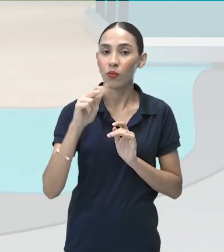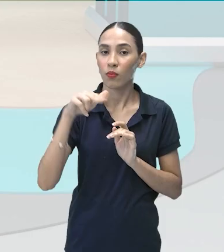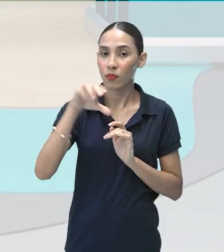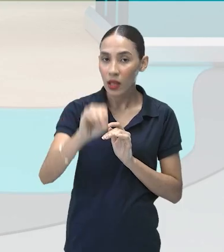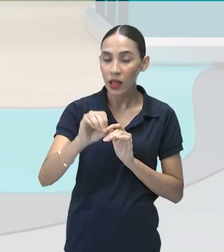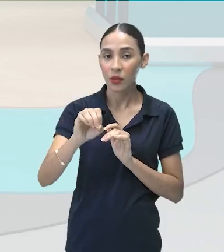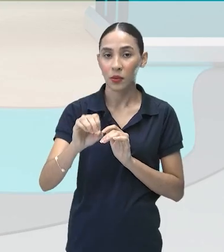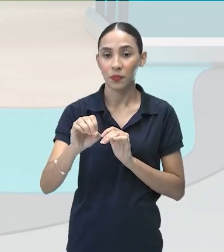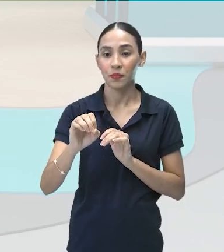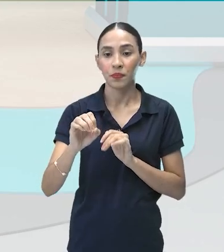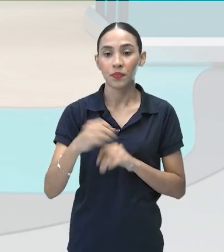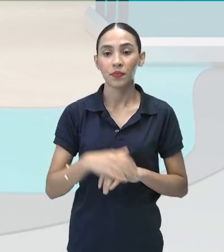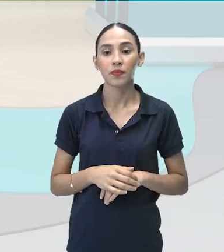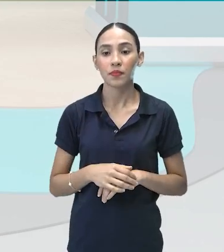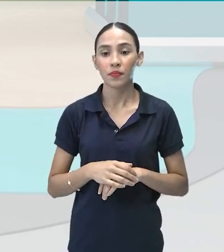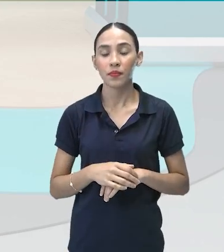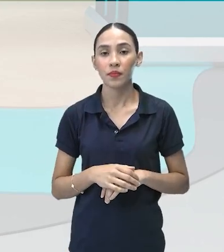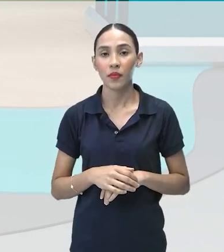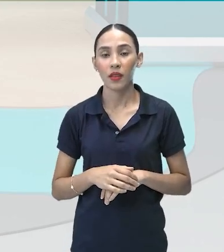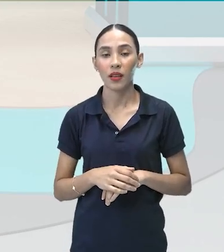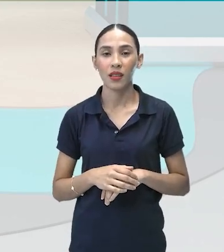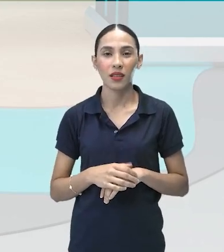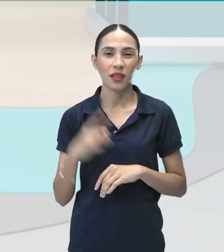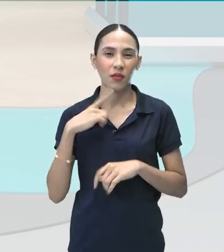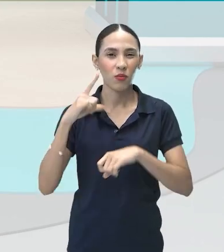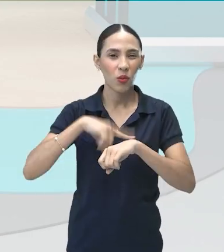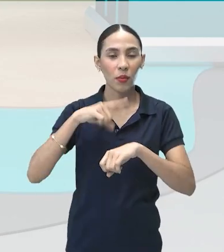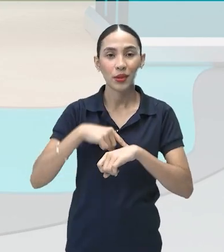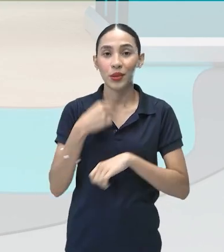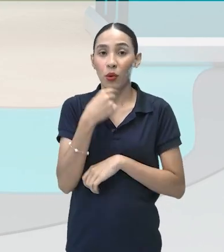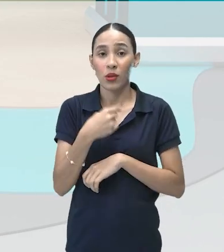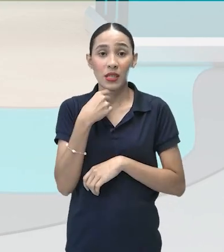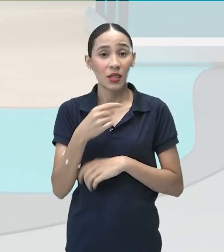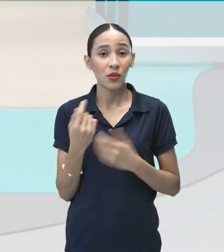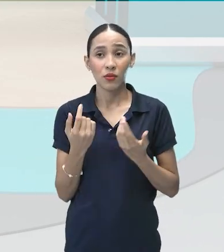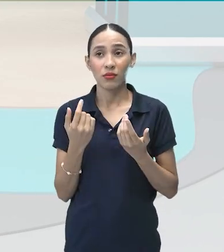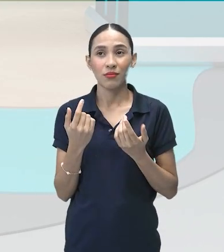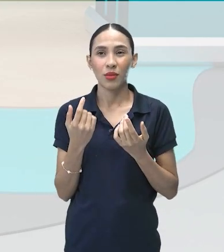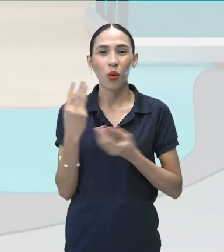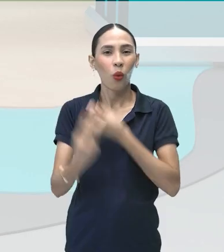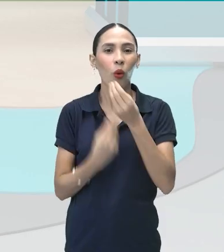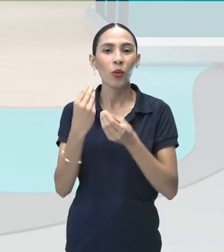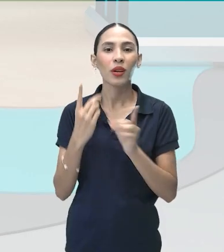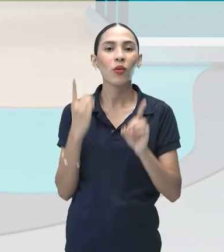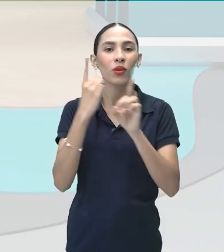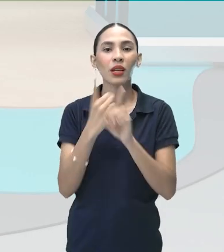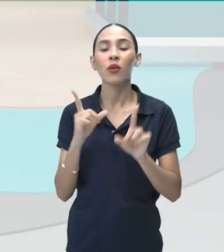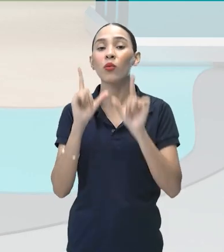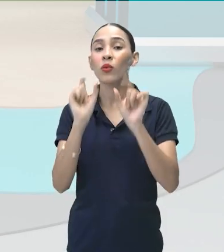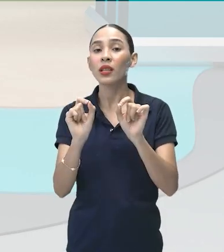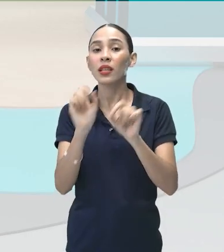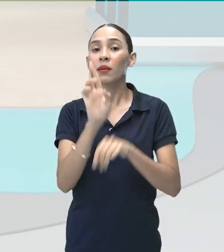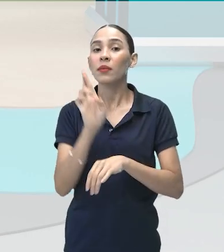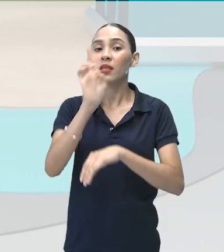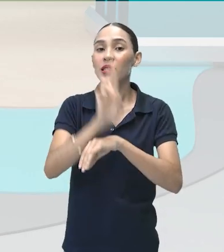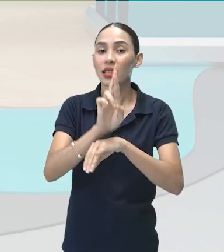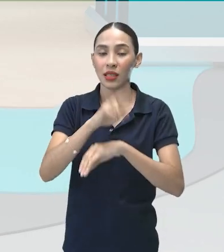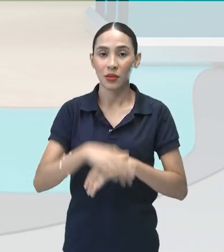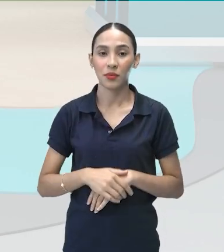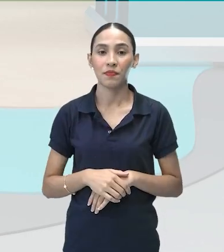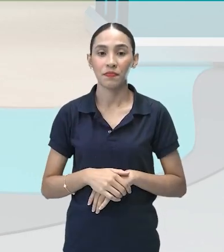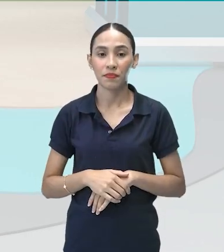plano, certo? Que aí chegou um momento que eles não conseguiam mais identificar o que eles estavam